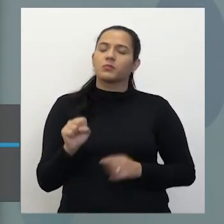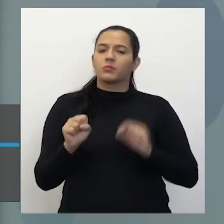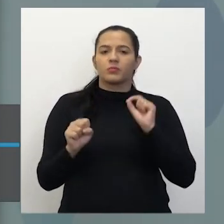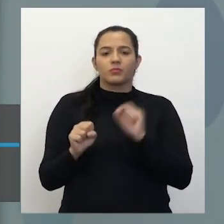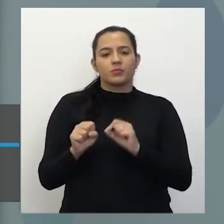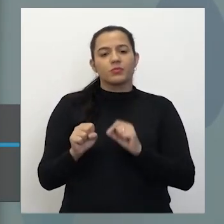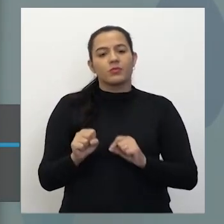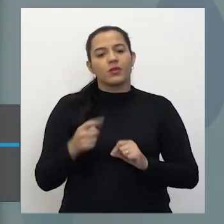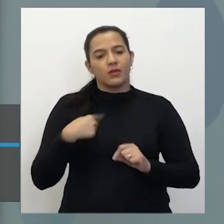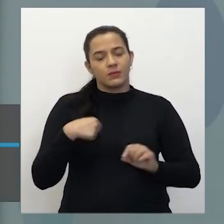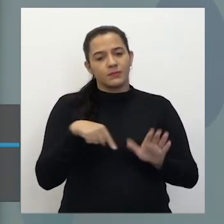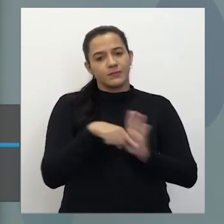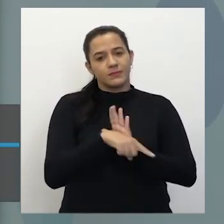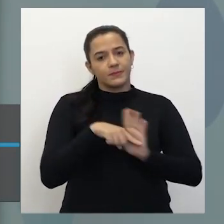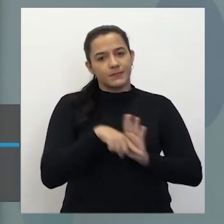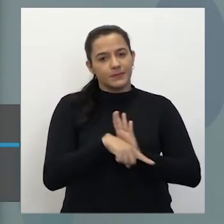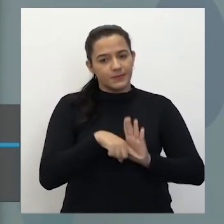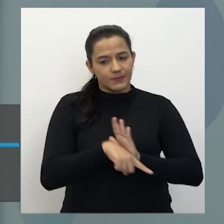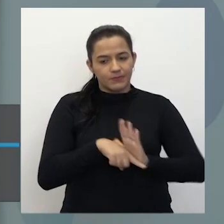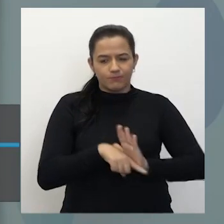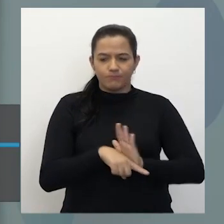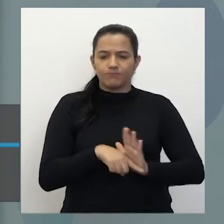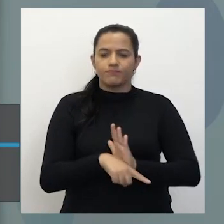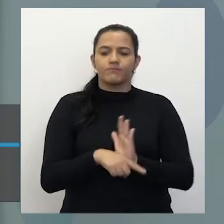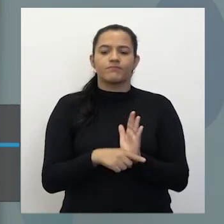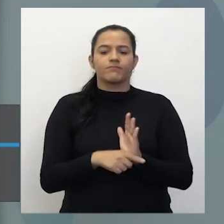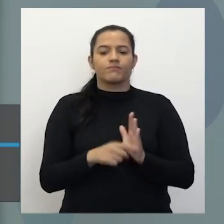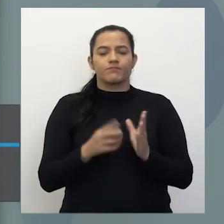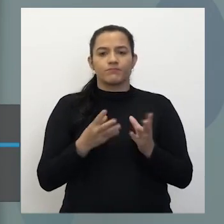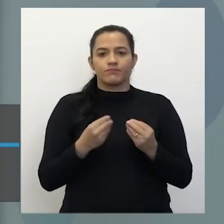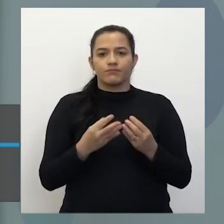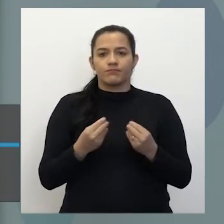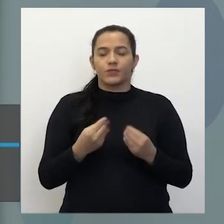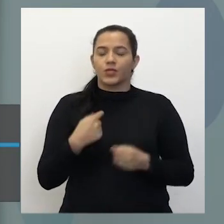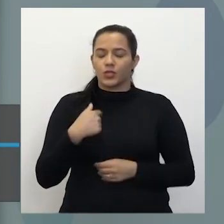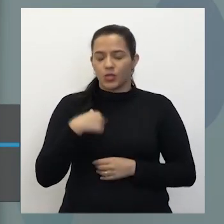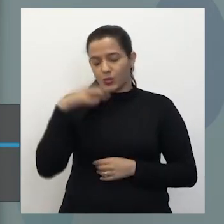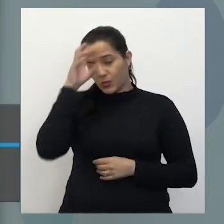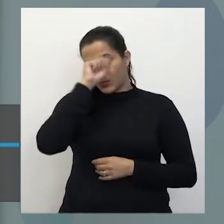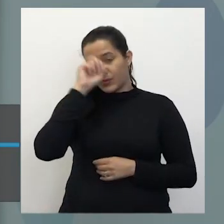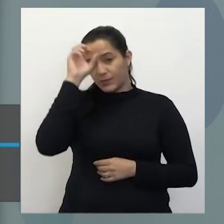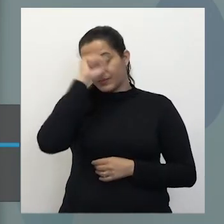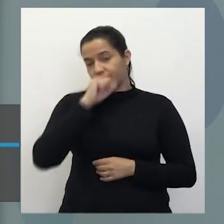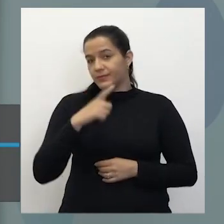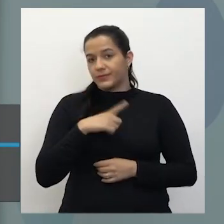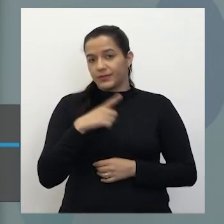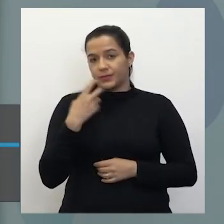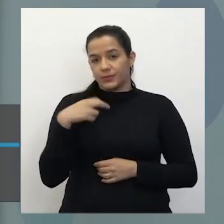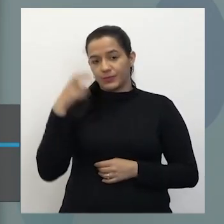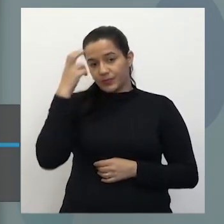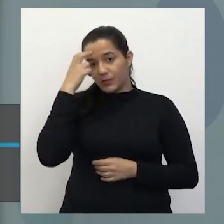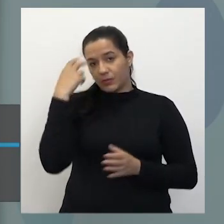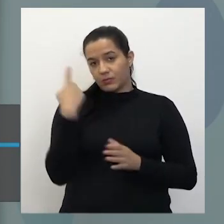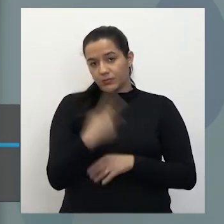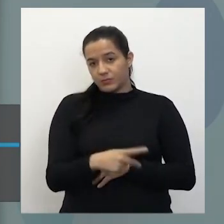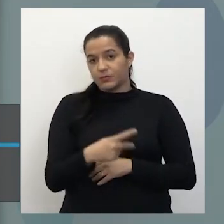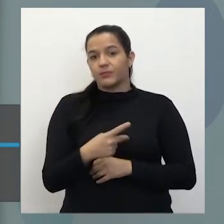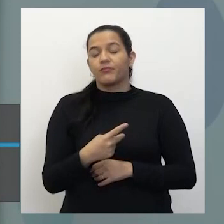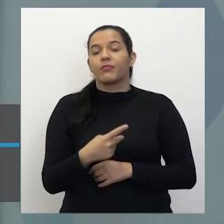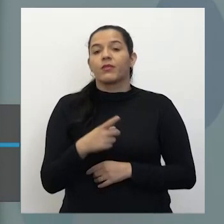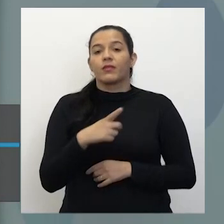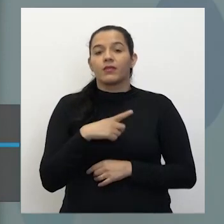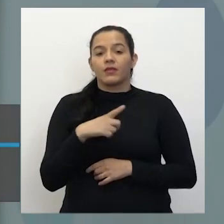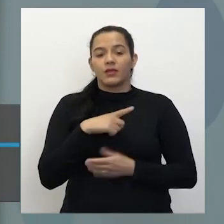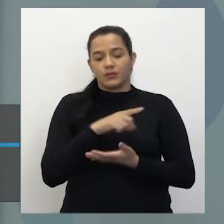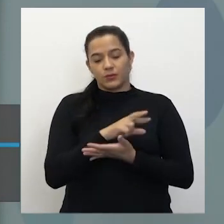Eu pesquisei bastante porque eu reconheço que eu tenho sempre muito a aprender sobre cultura, né? E sobre muitos aspectos, sobre